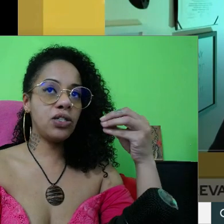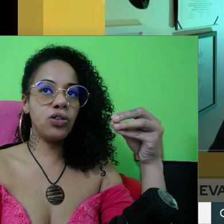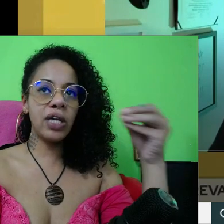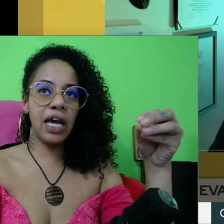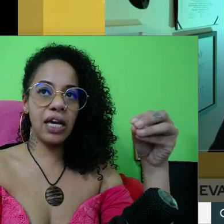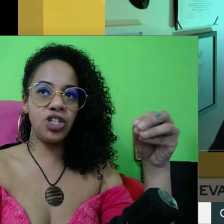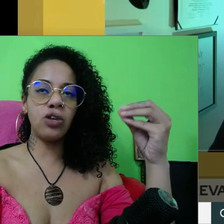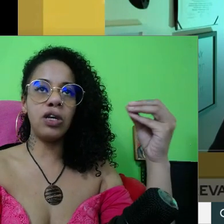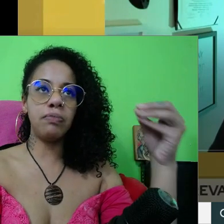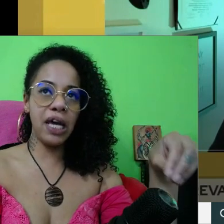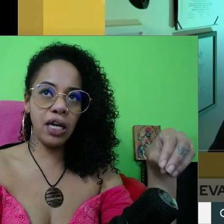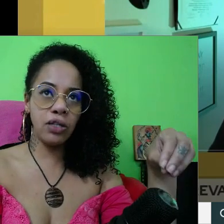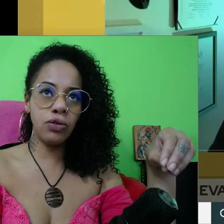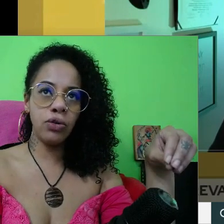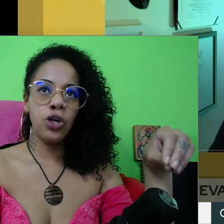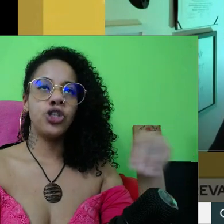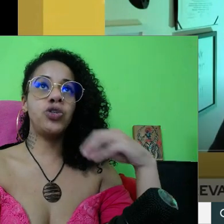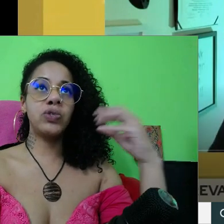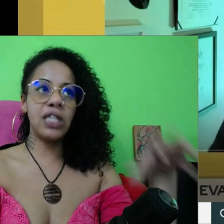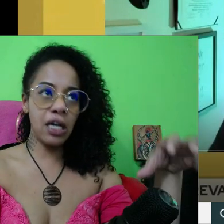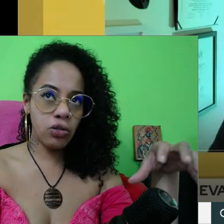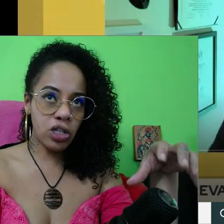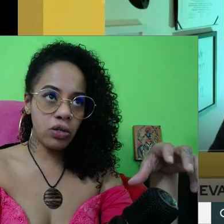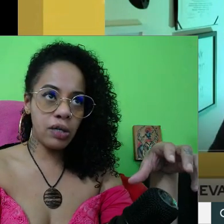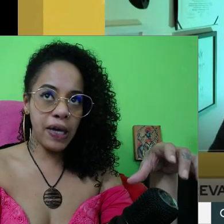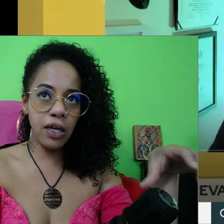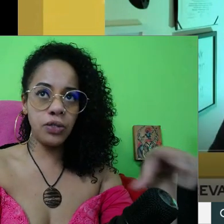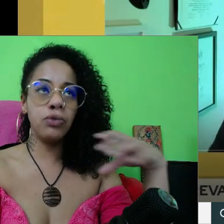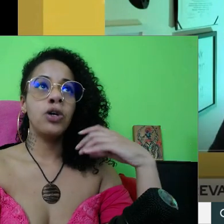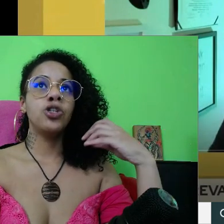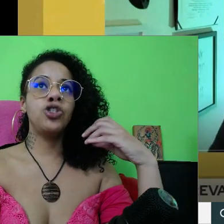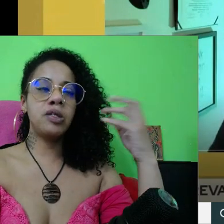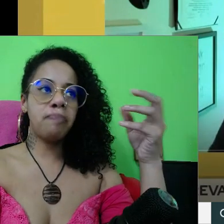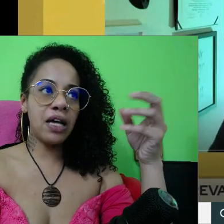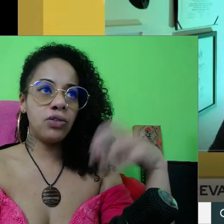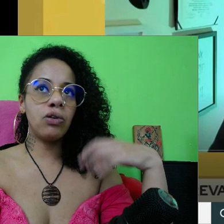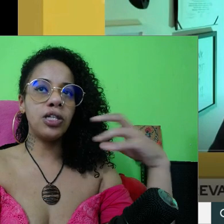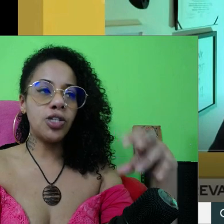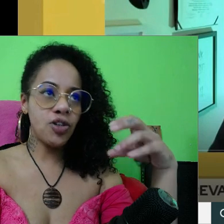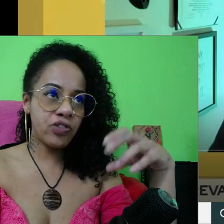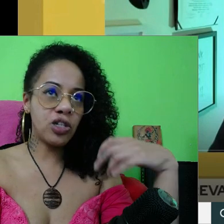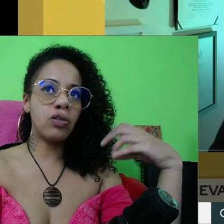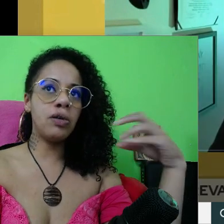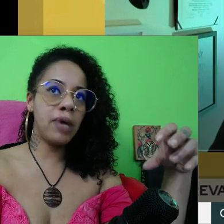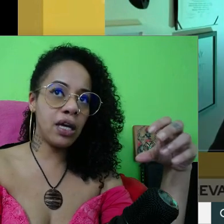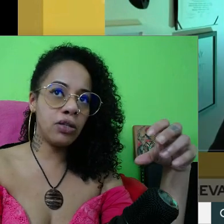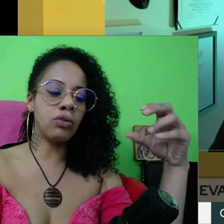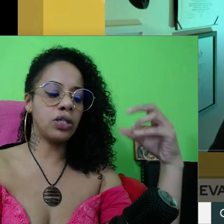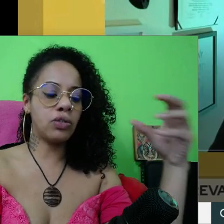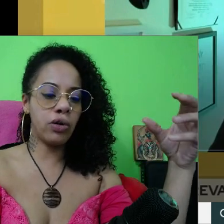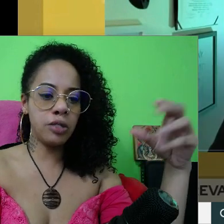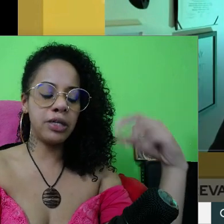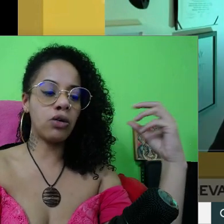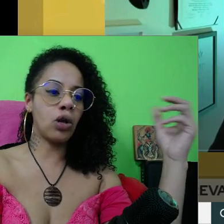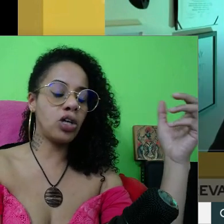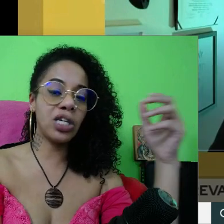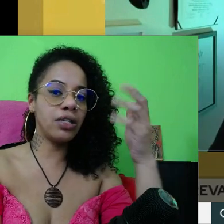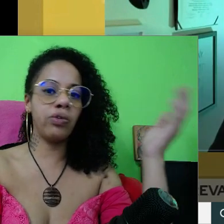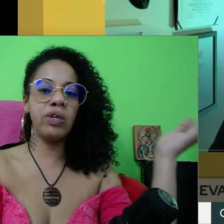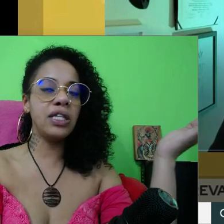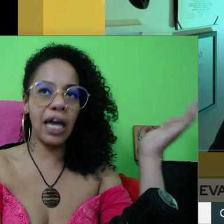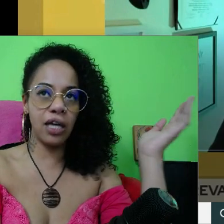precisando o que de acolhimento de um centro de acolhimento de um espaço coletivo de acolhimento com questões